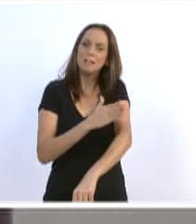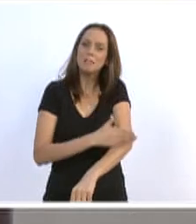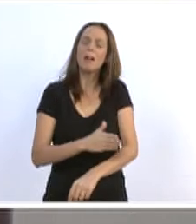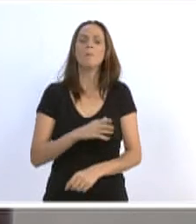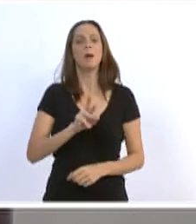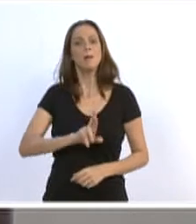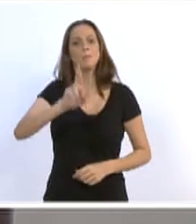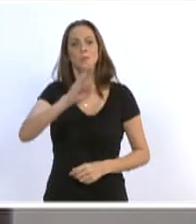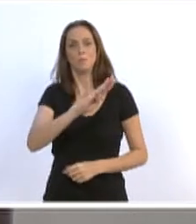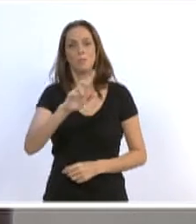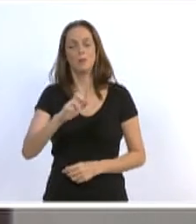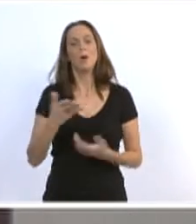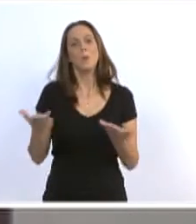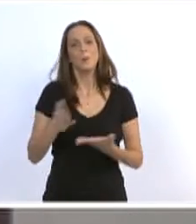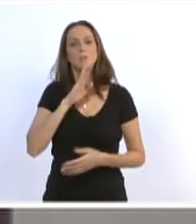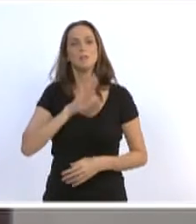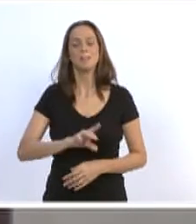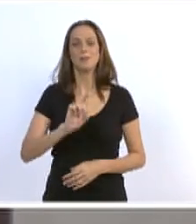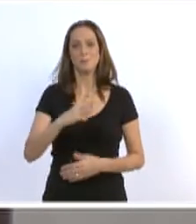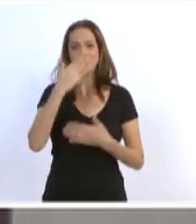serviço nessa tarde muito boa tarde a todos presidentes veria